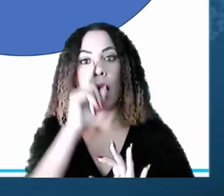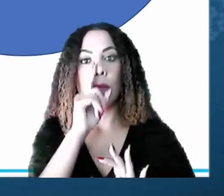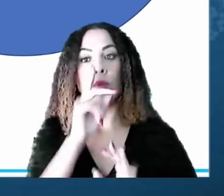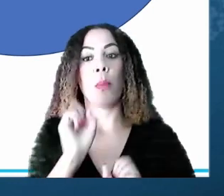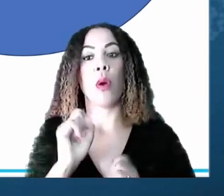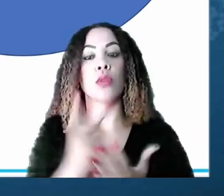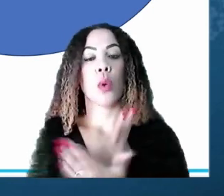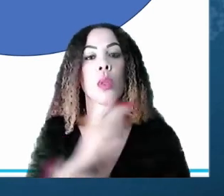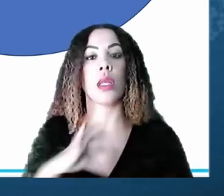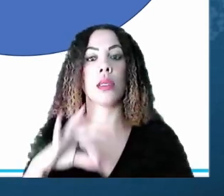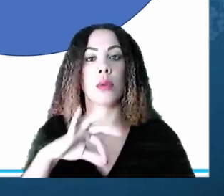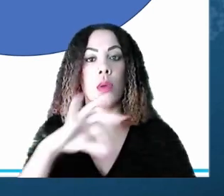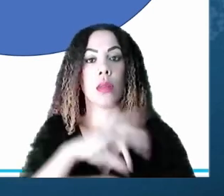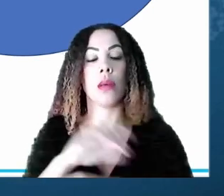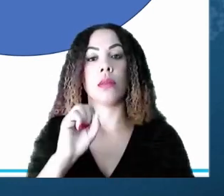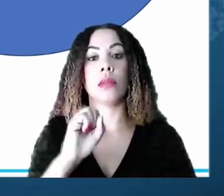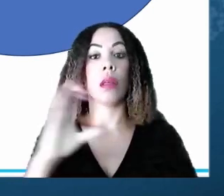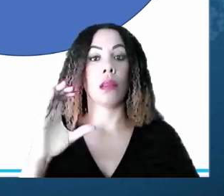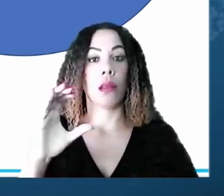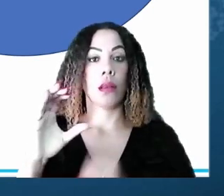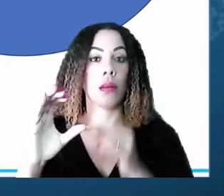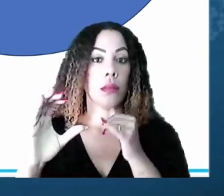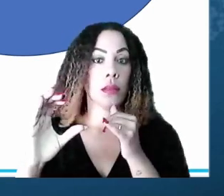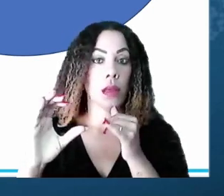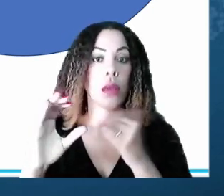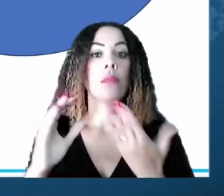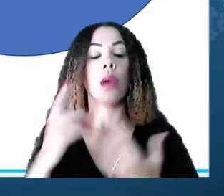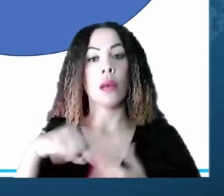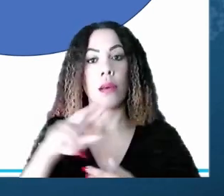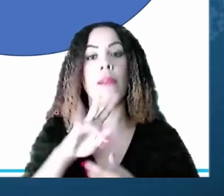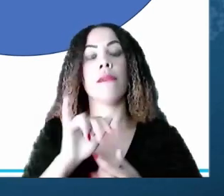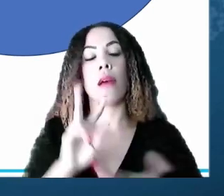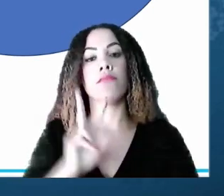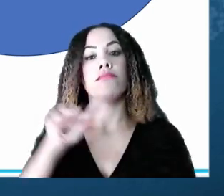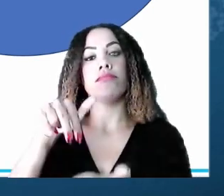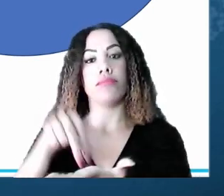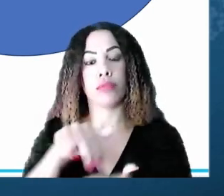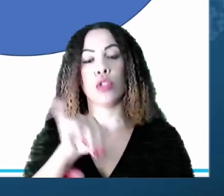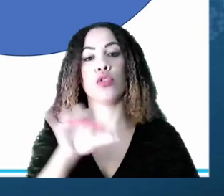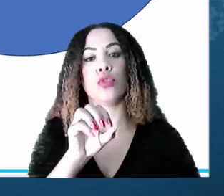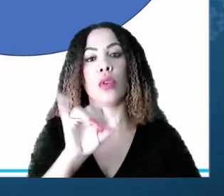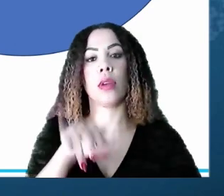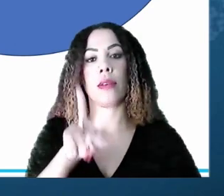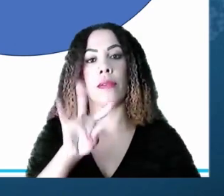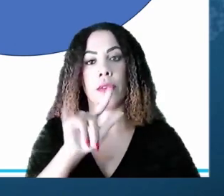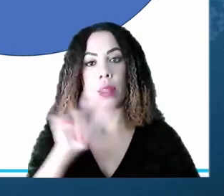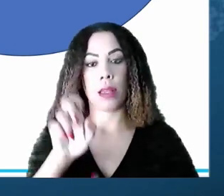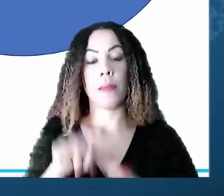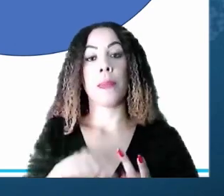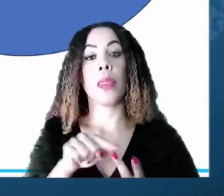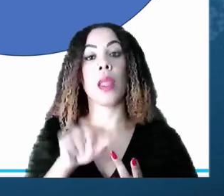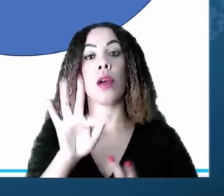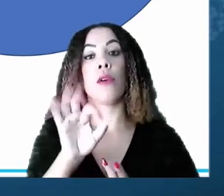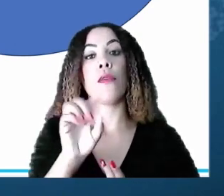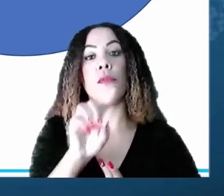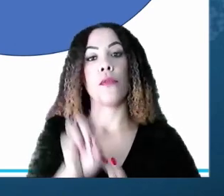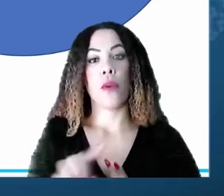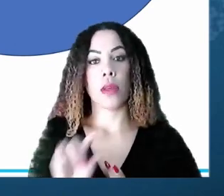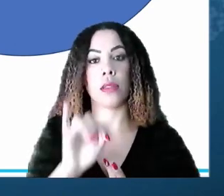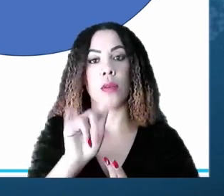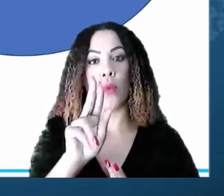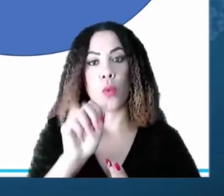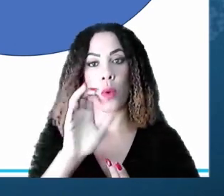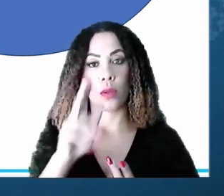para Santa Catarina, por exemplo. Então, a gente vai fazer Joinville, Foz do Iguaçu, Londrina, todos na região sul, Presidente